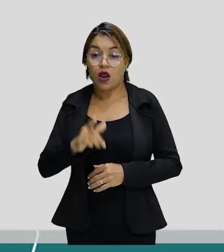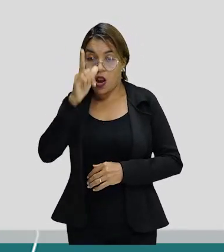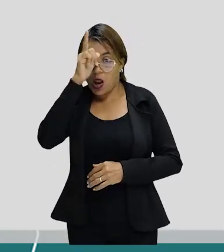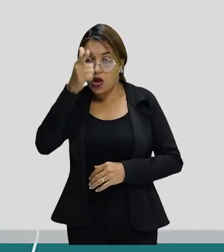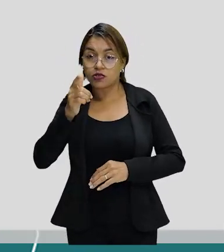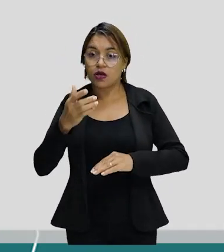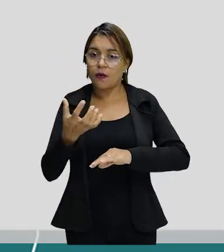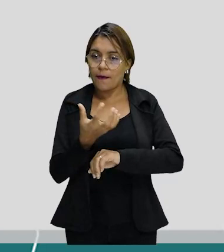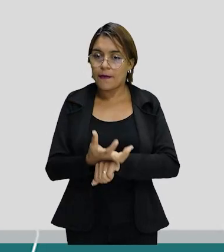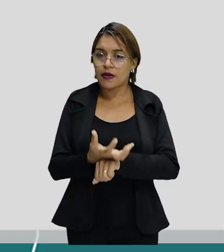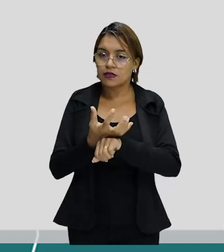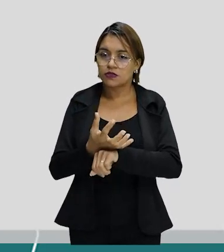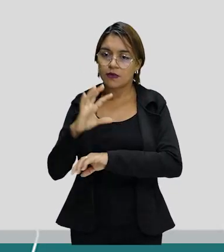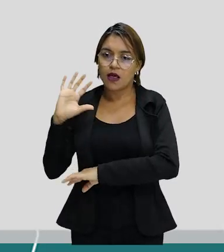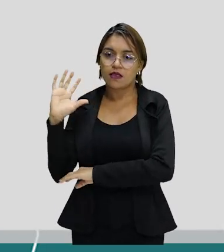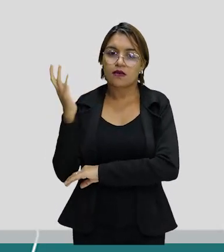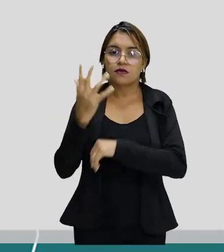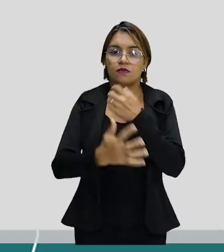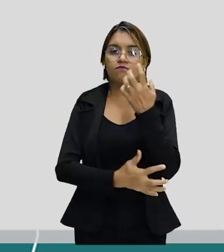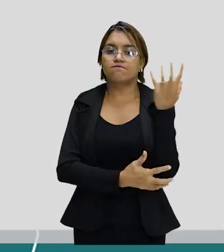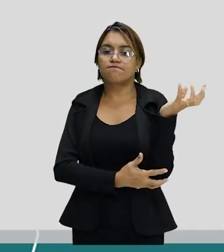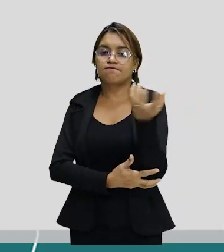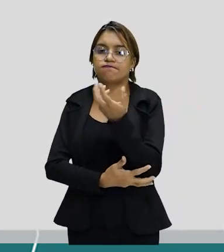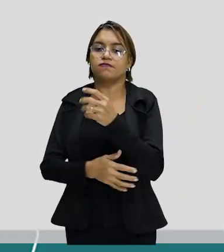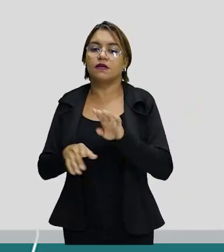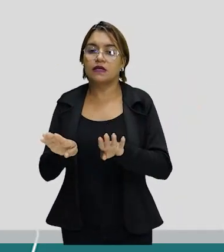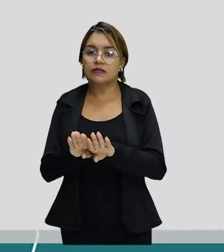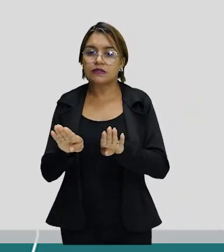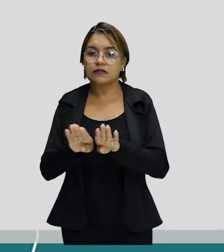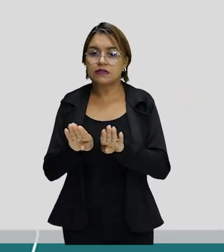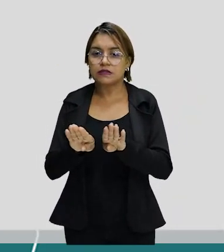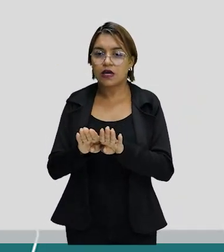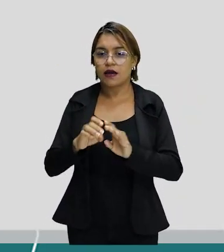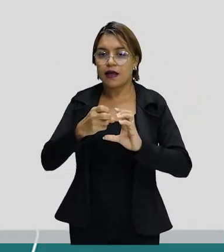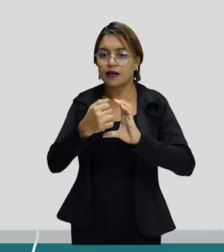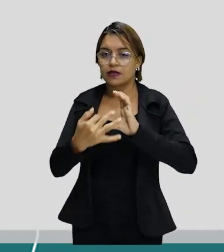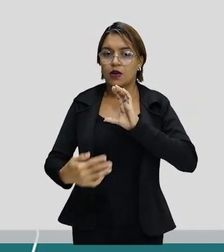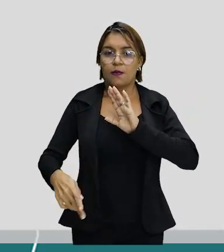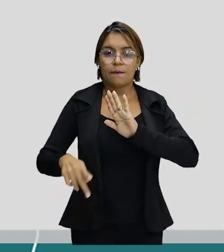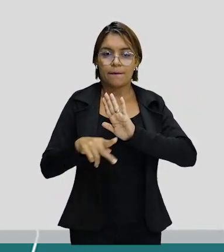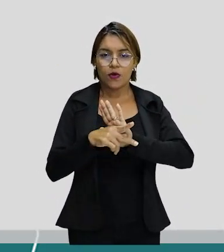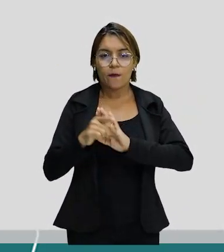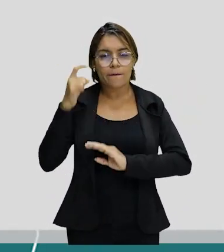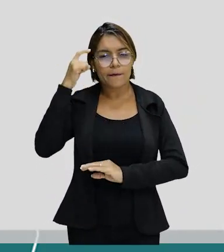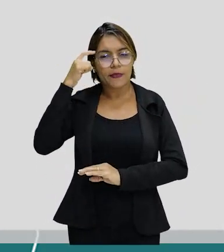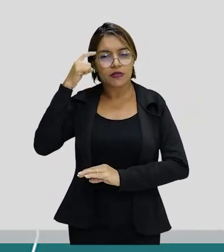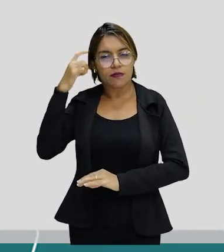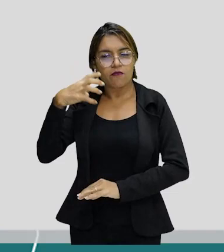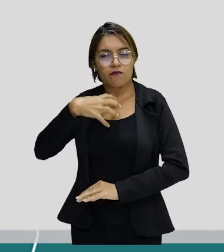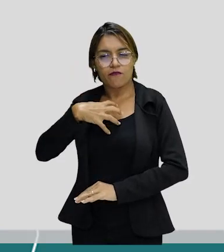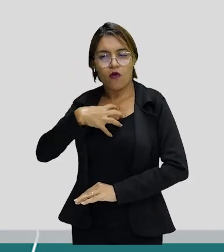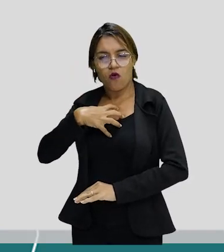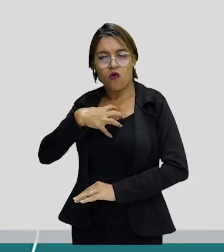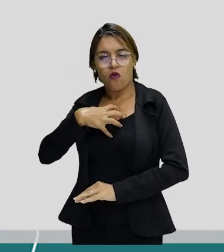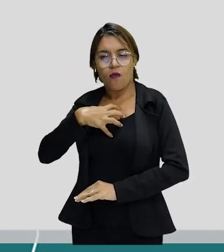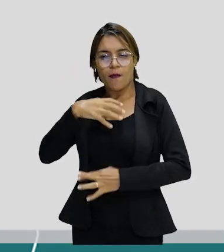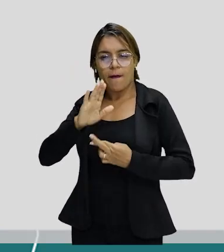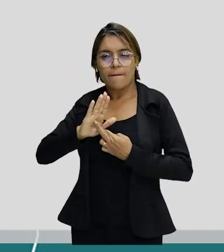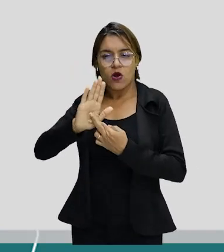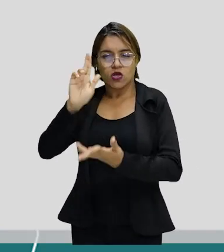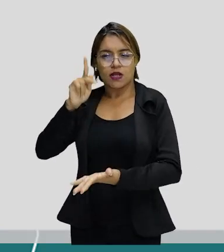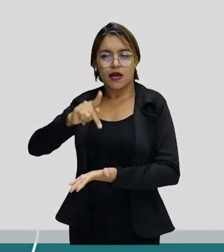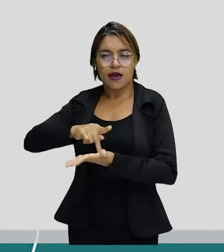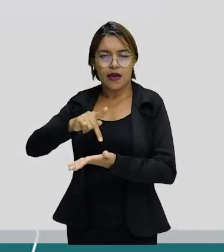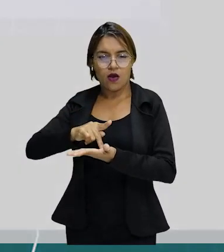análise filosófica dos caracteres próprios do nosso pensamento e da maneira como o nosso pensamento se refere à realidade. Então, veja só,